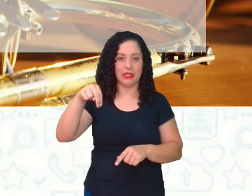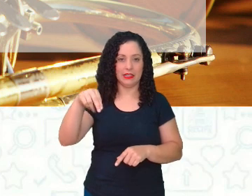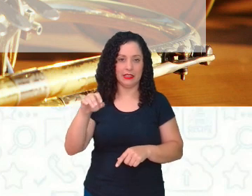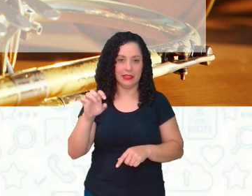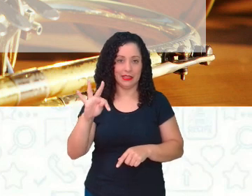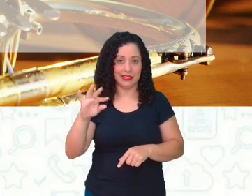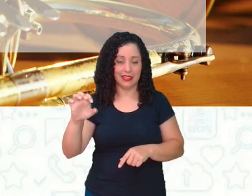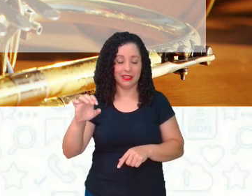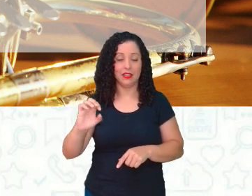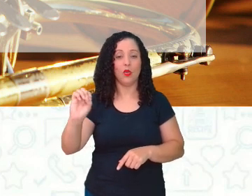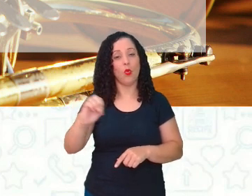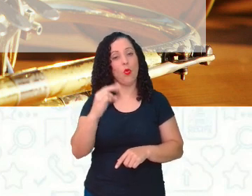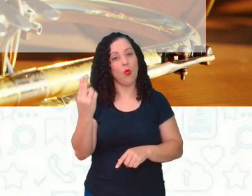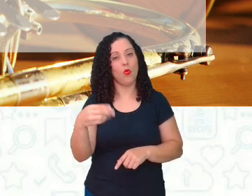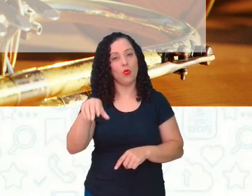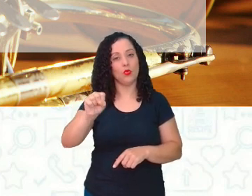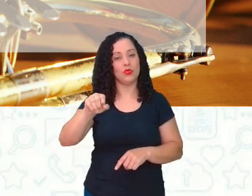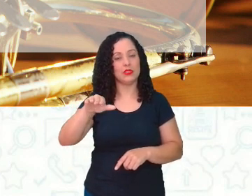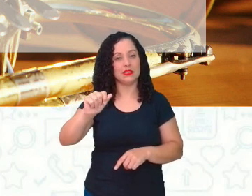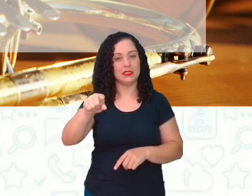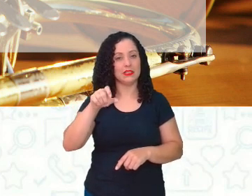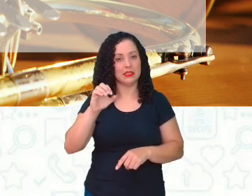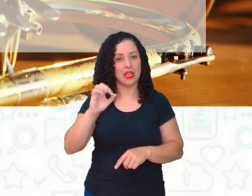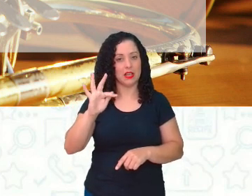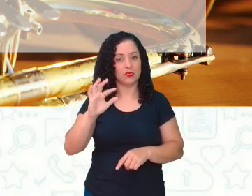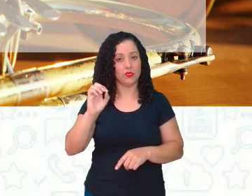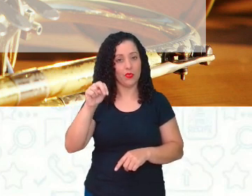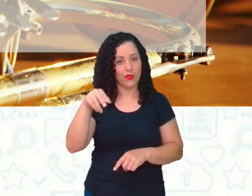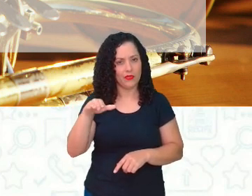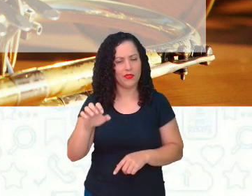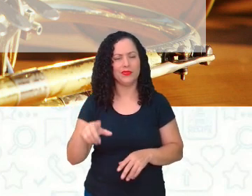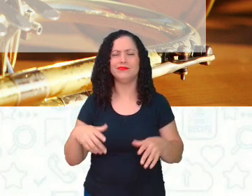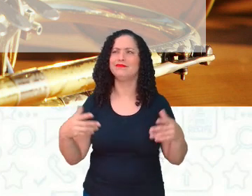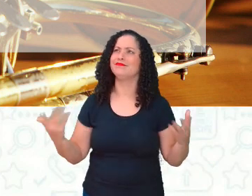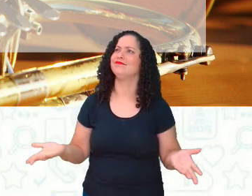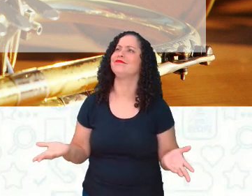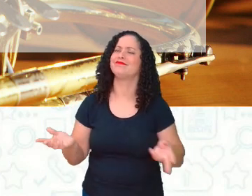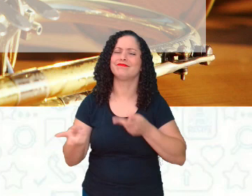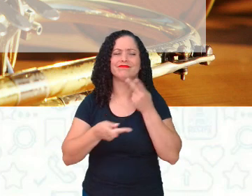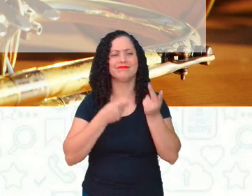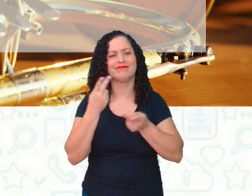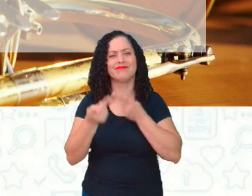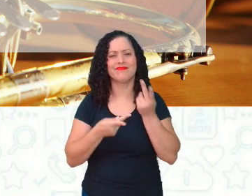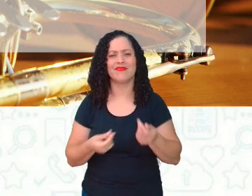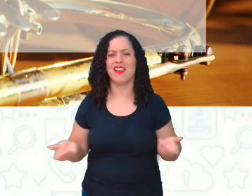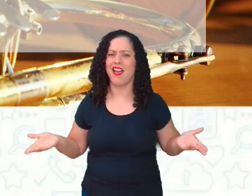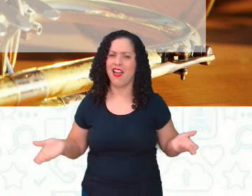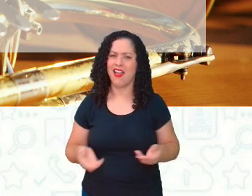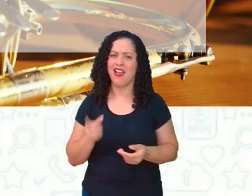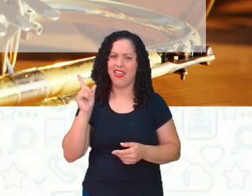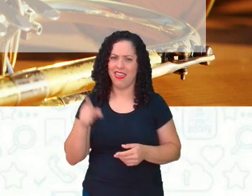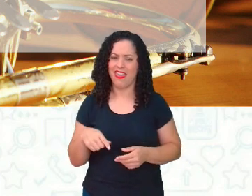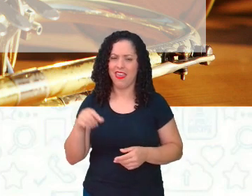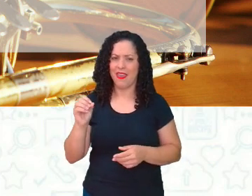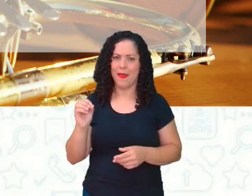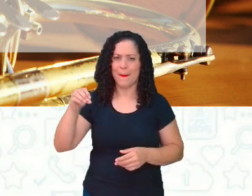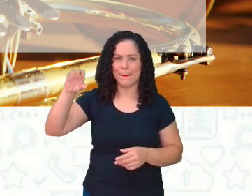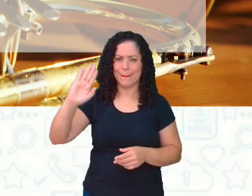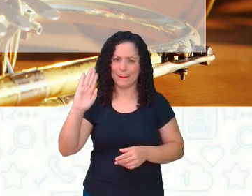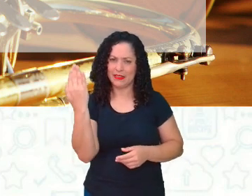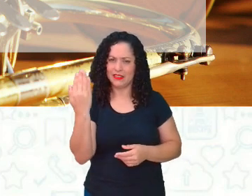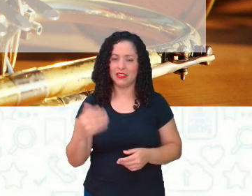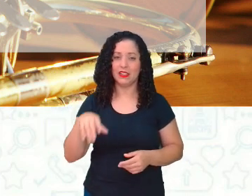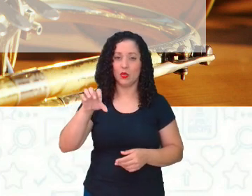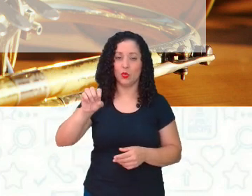de uma palheta dupla, no caso do oboé e do fagote. Vocês devem estar dizendo assim, professora, o saxofone é madeira. Vejam,